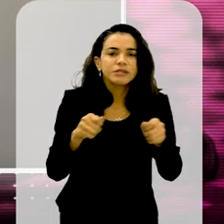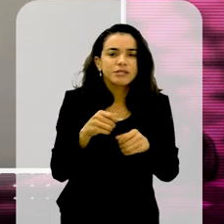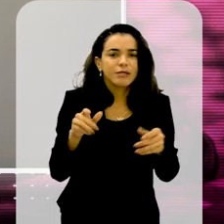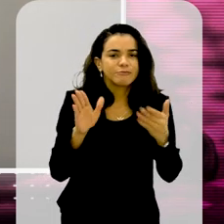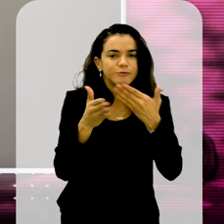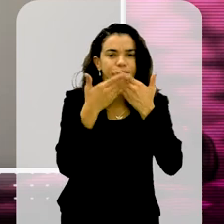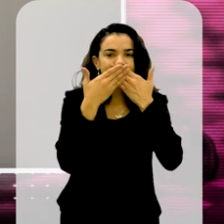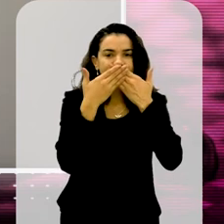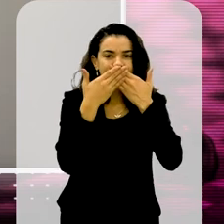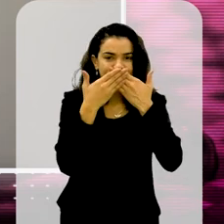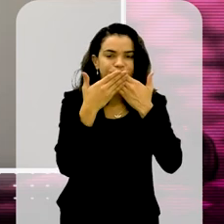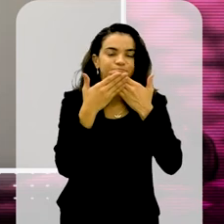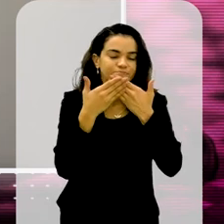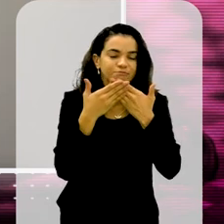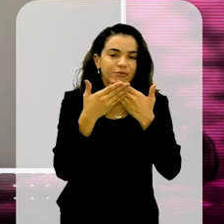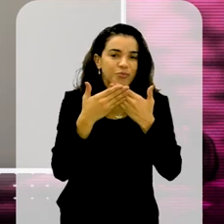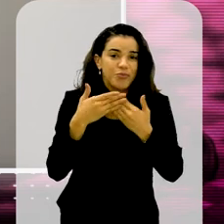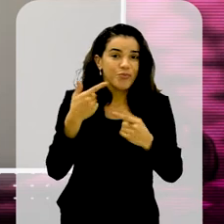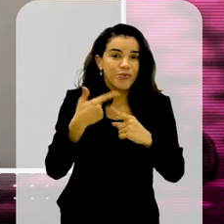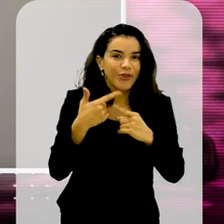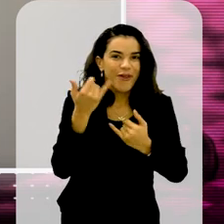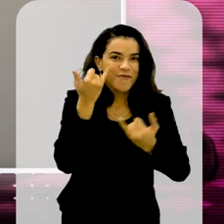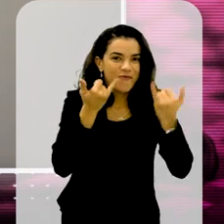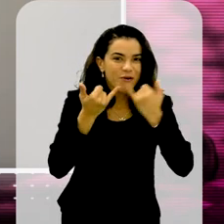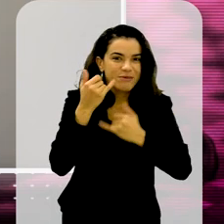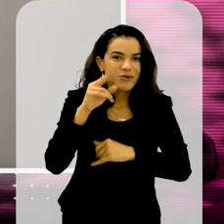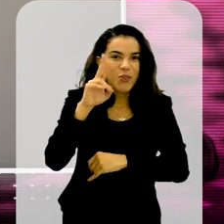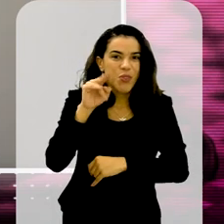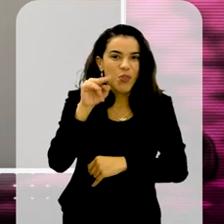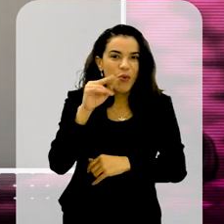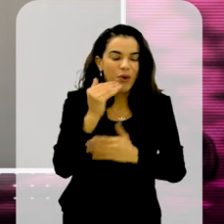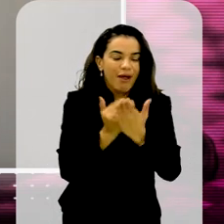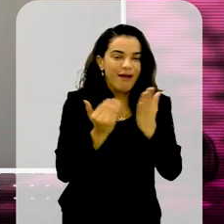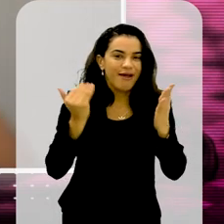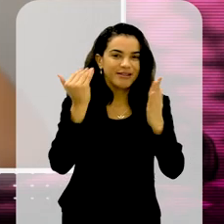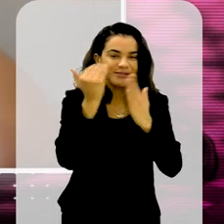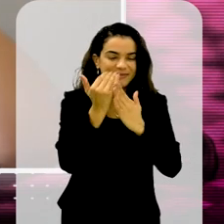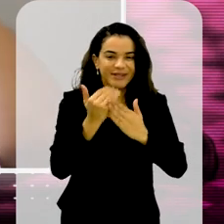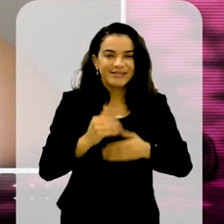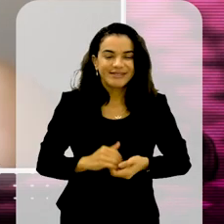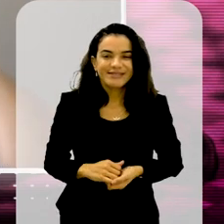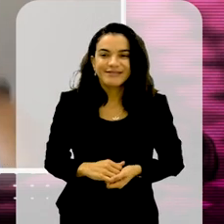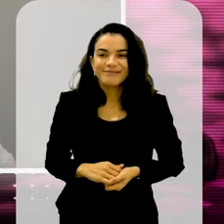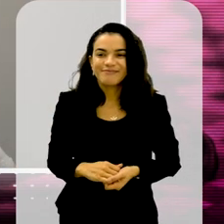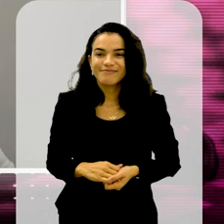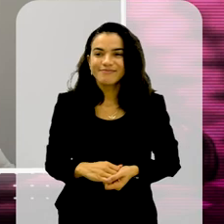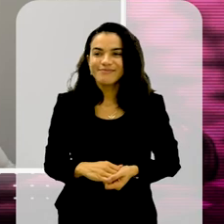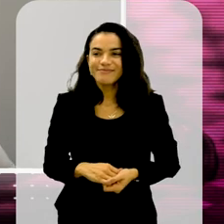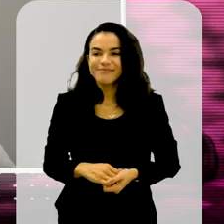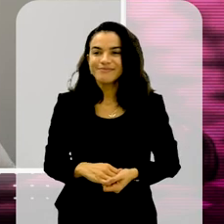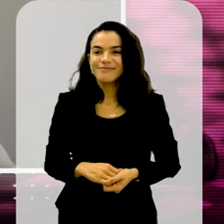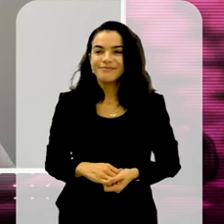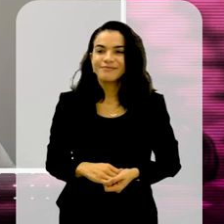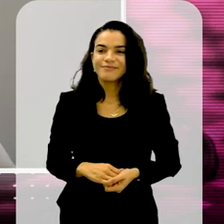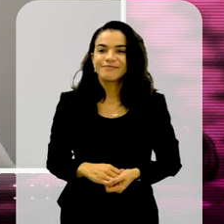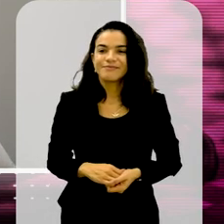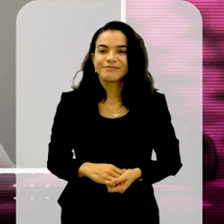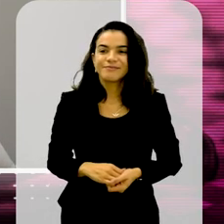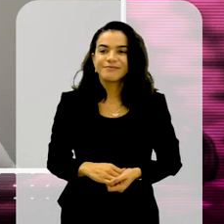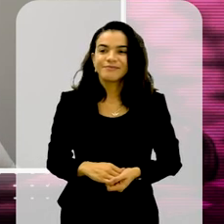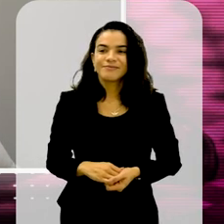não, não precisamos nos calar. Informação nunca é demais. Então, mais uma vez, obrigada e as considerações finais, por